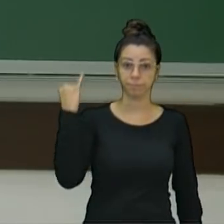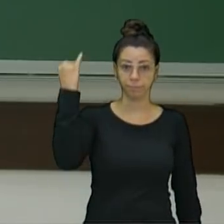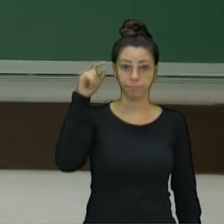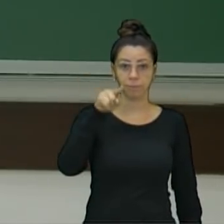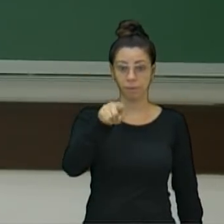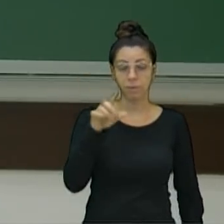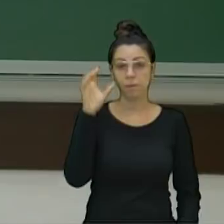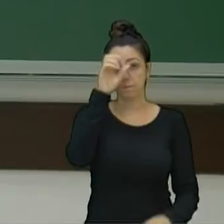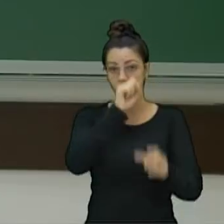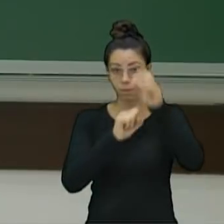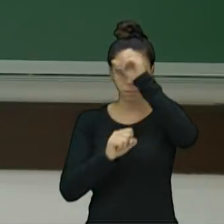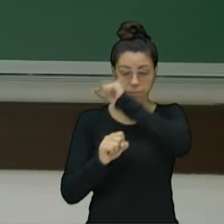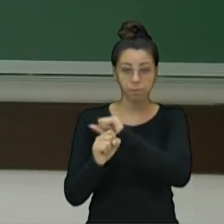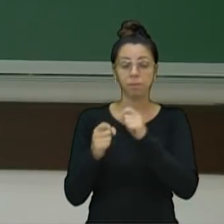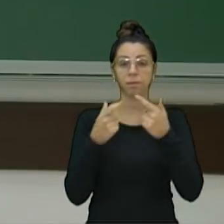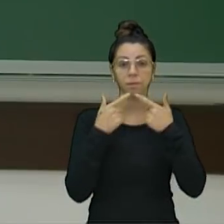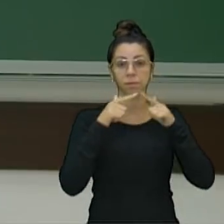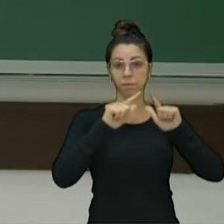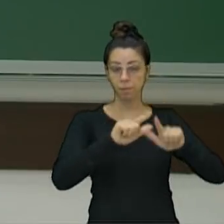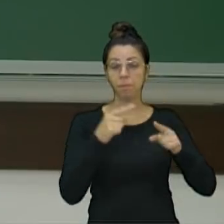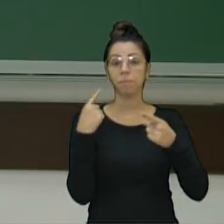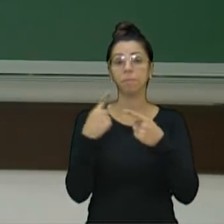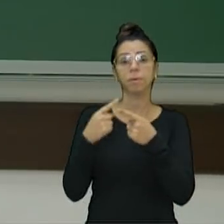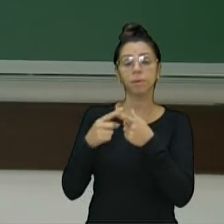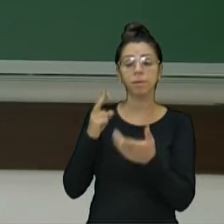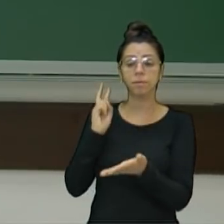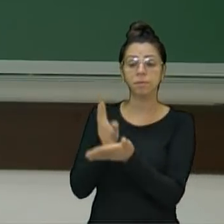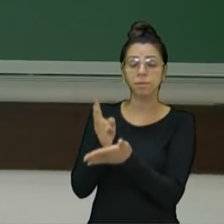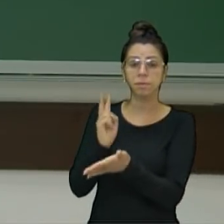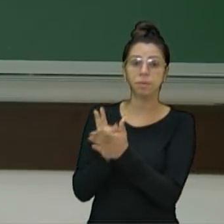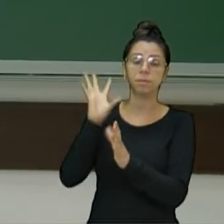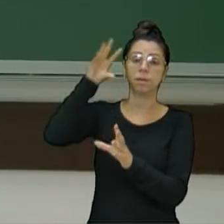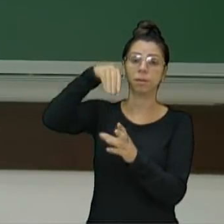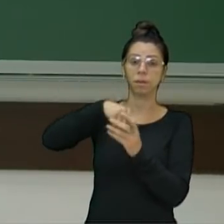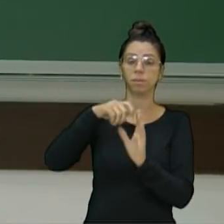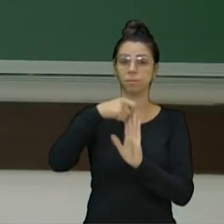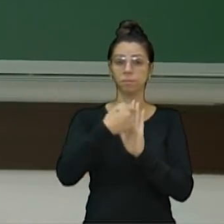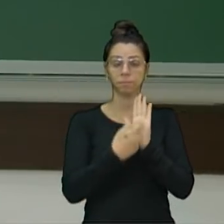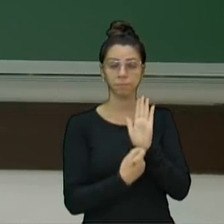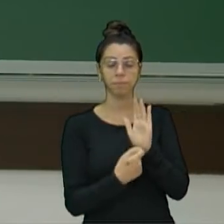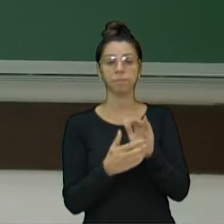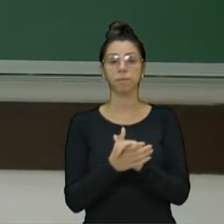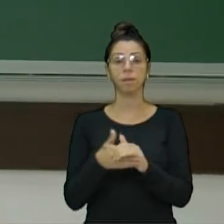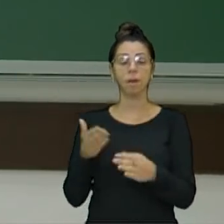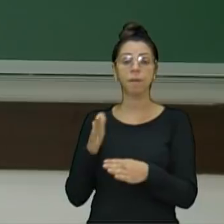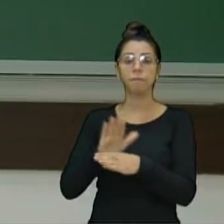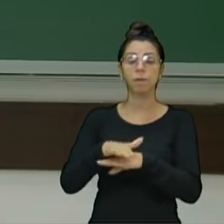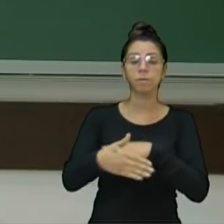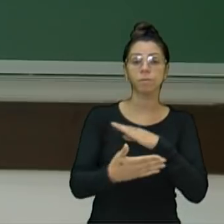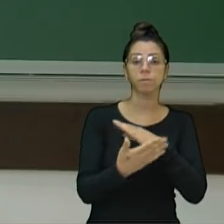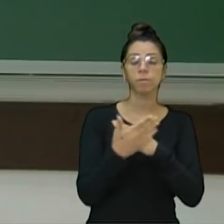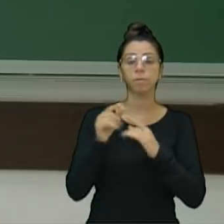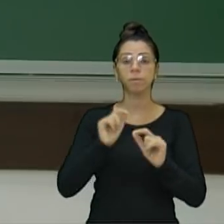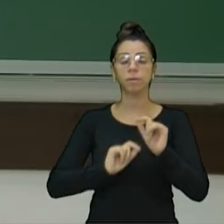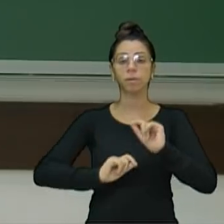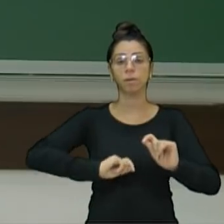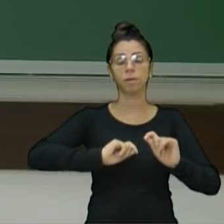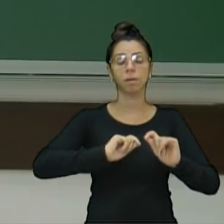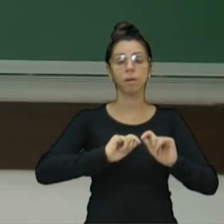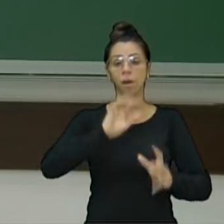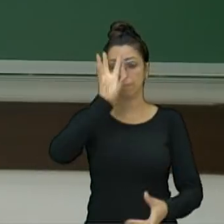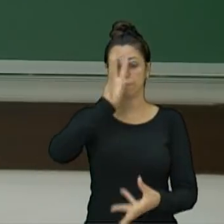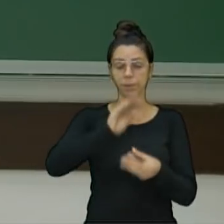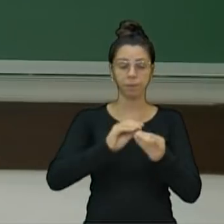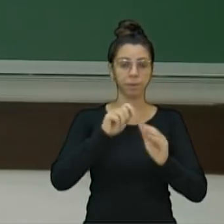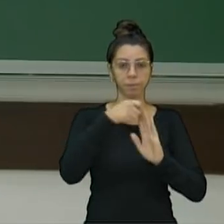vocês aprenderem bem as linking words, porque elas estão sempre presentes nos textos e vai ajudar vocês a construírem um texto, a entender